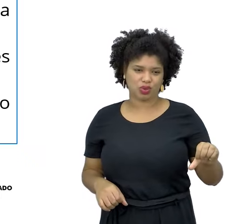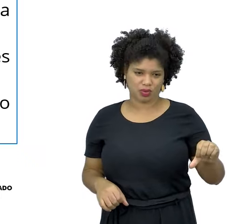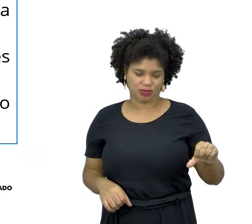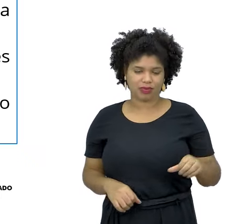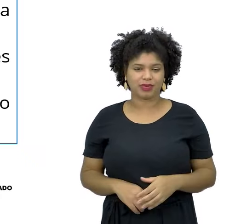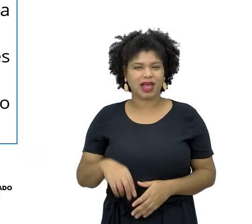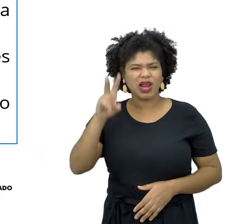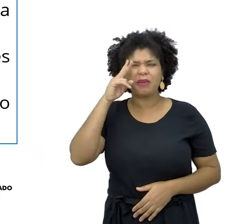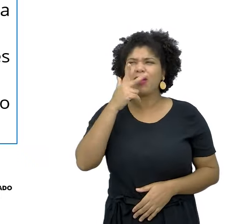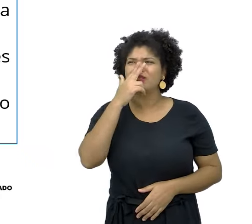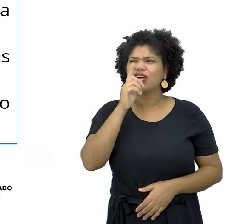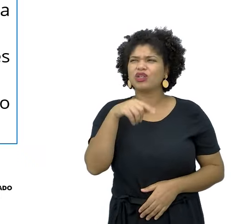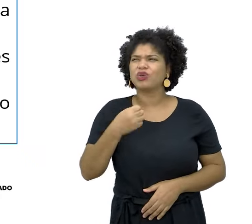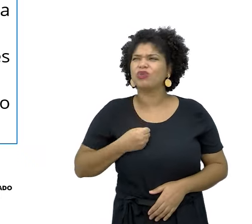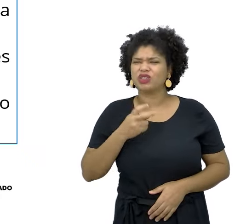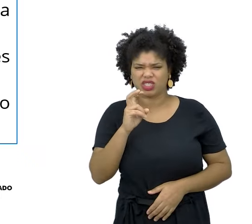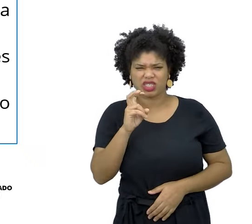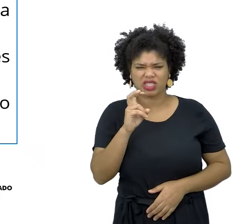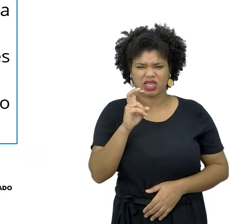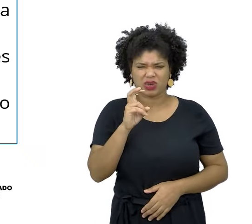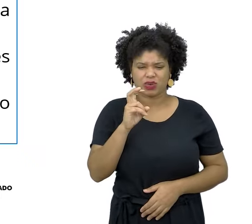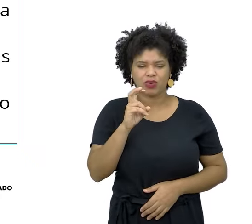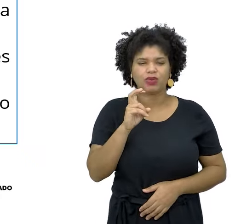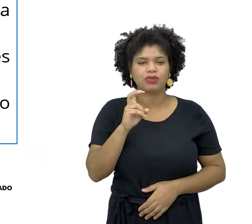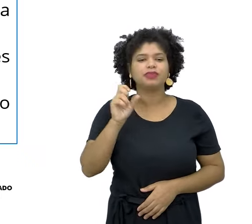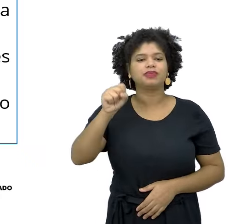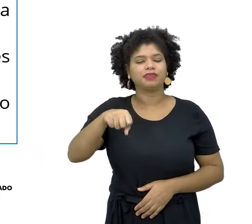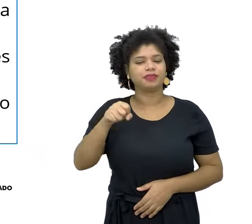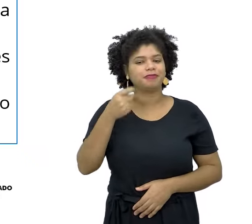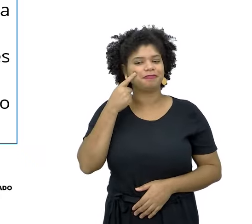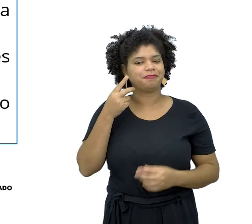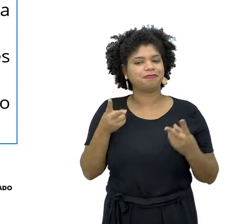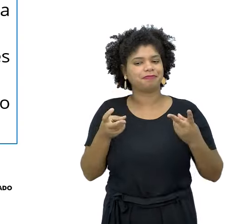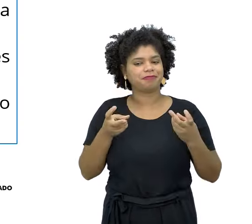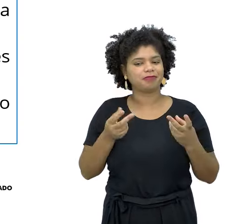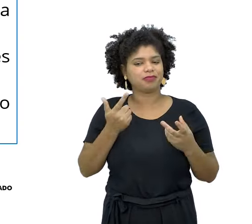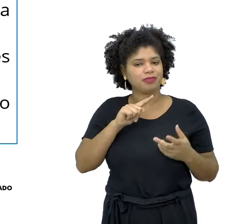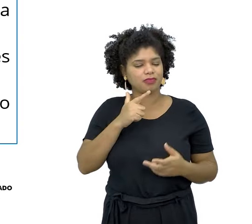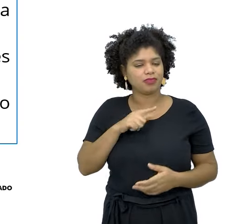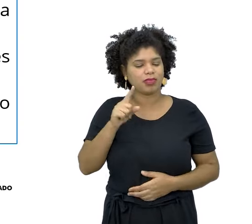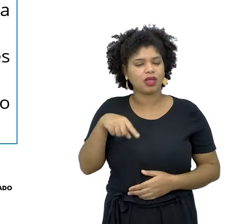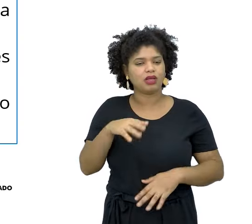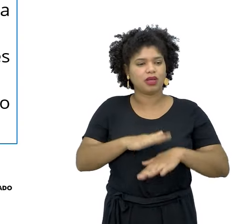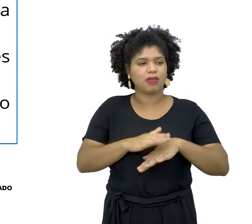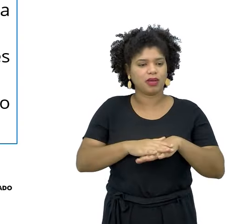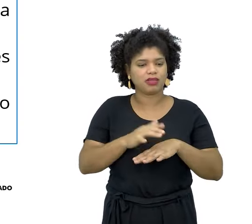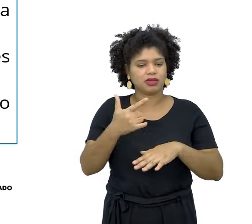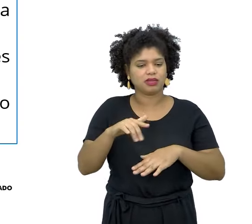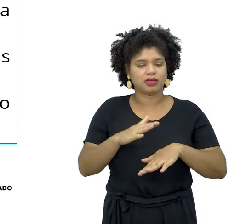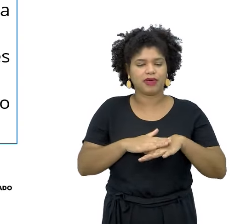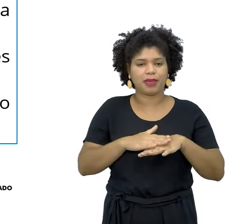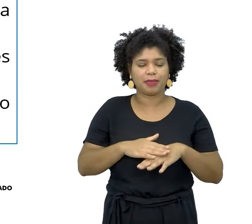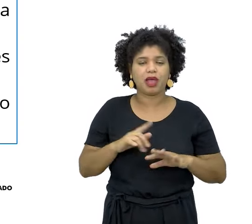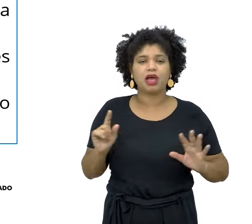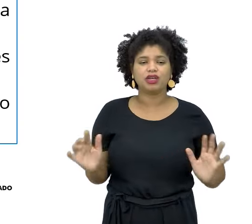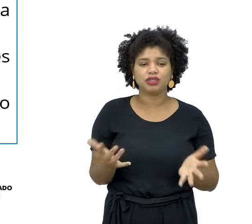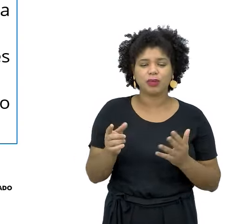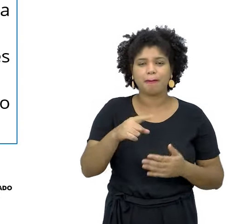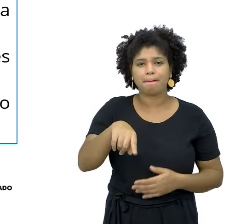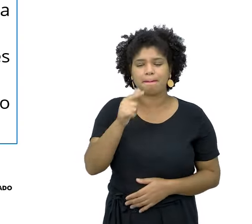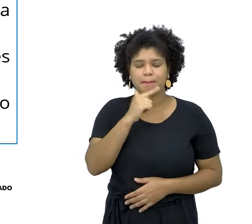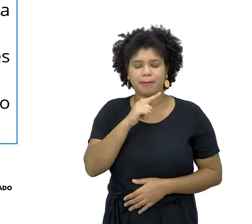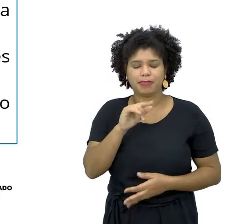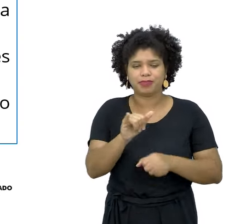etapa 5, é ali que eu vou conseguir verificar se eles estão sendo, se eu consigo estimular ele